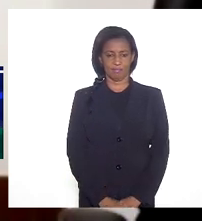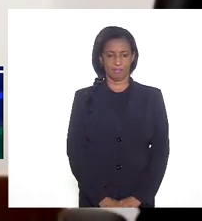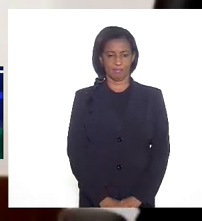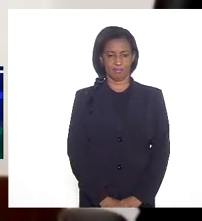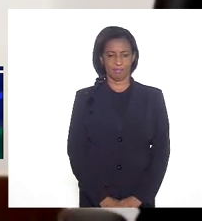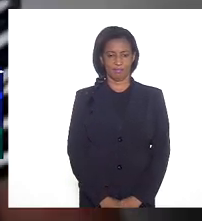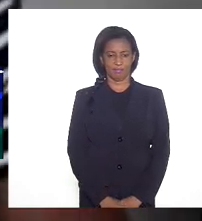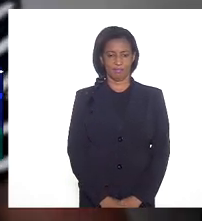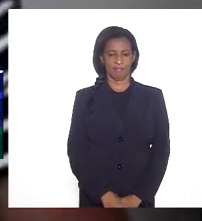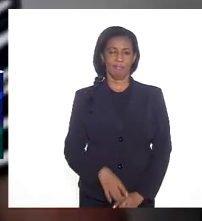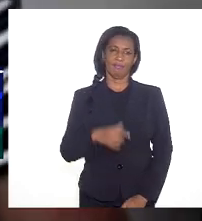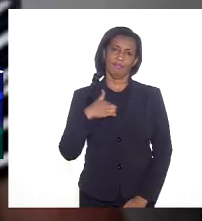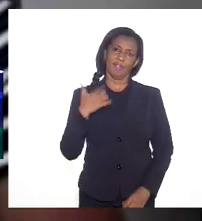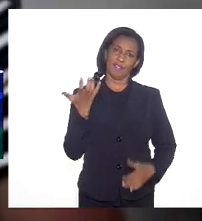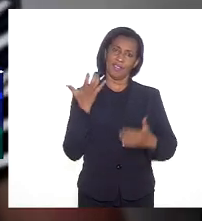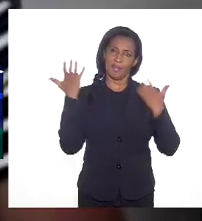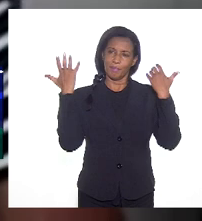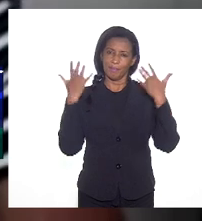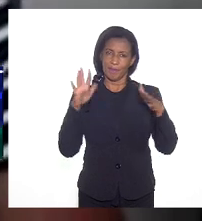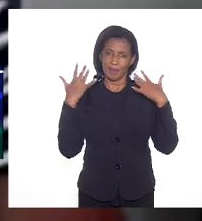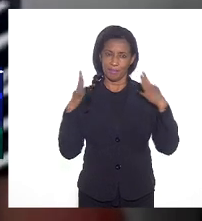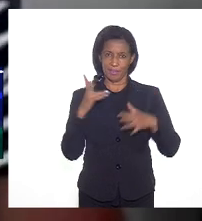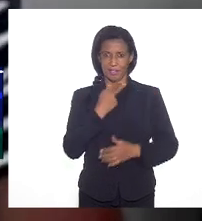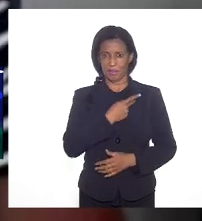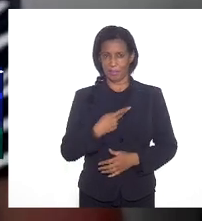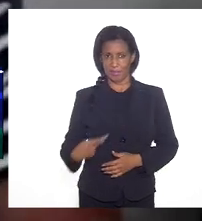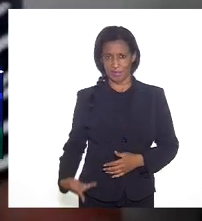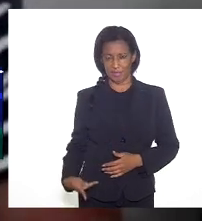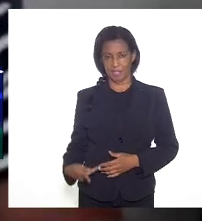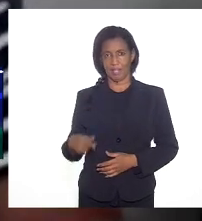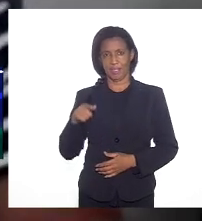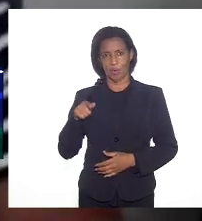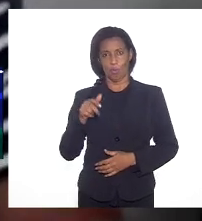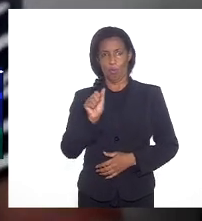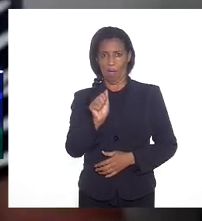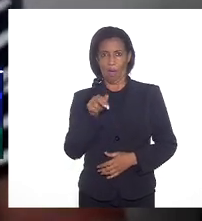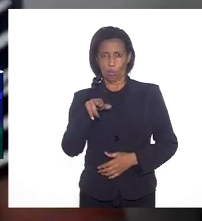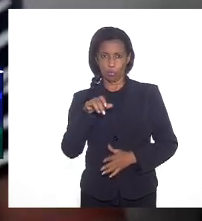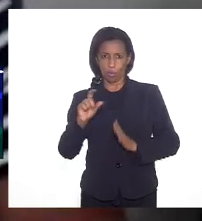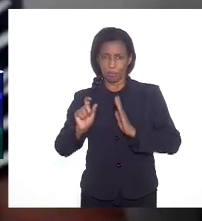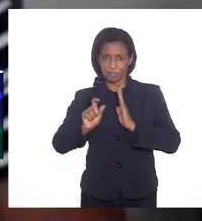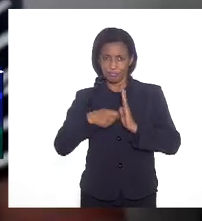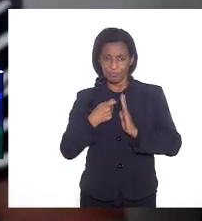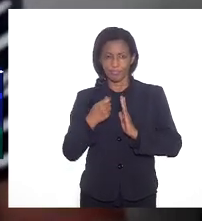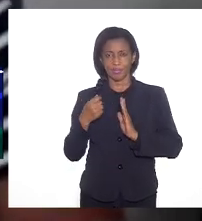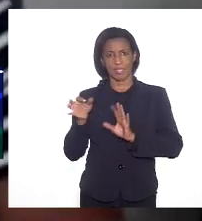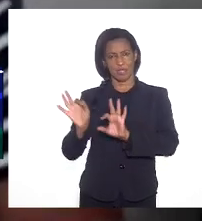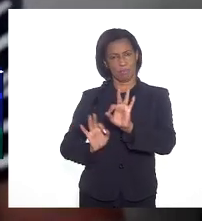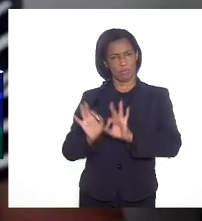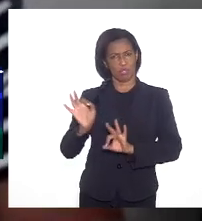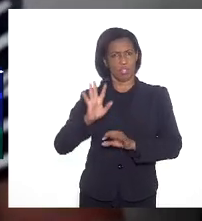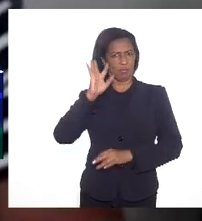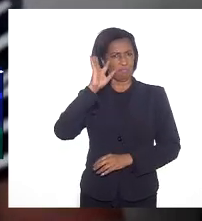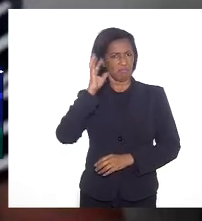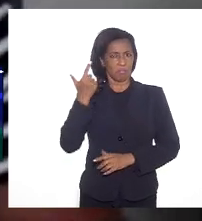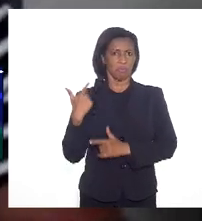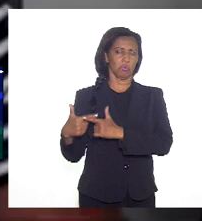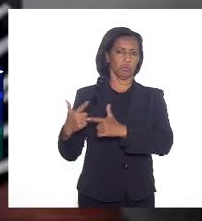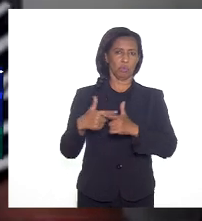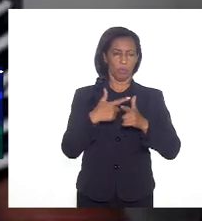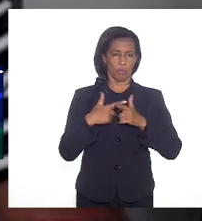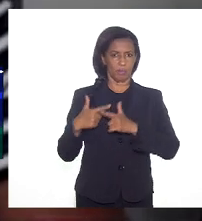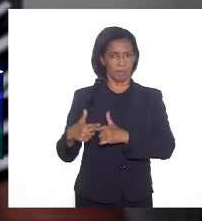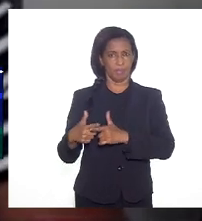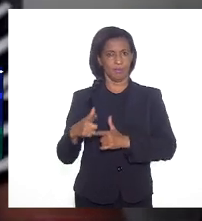Eu queria parabenizar o presidente como autor desse projeto é importante vai ajudar a resolver grande parte dos problemas que